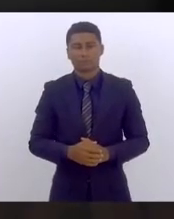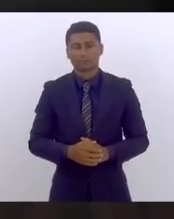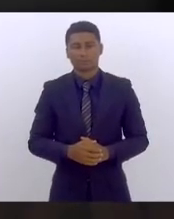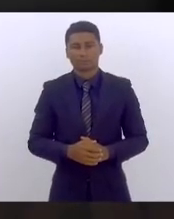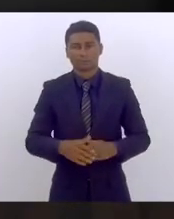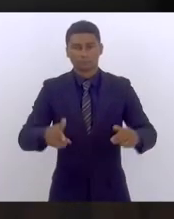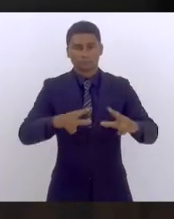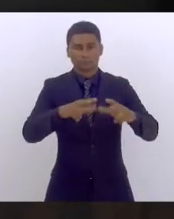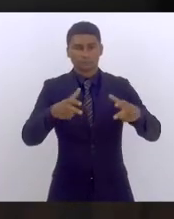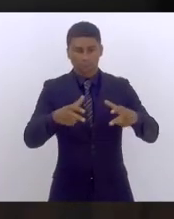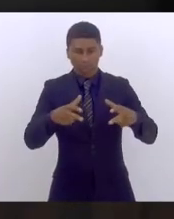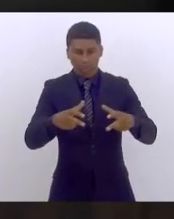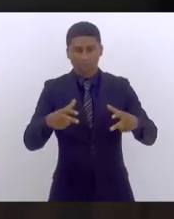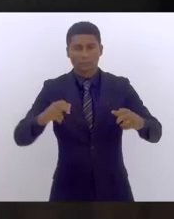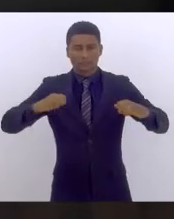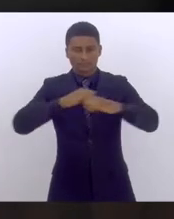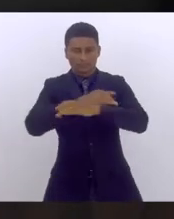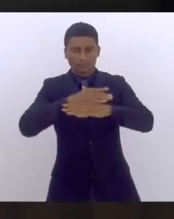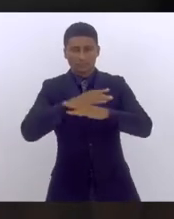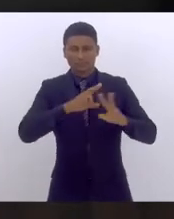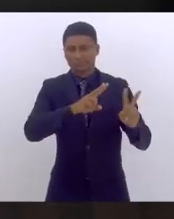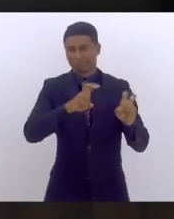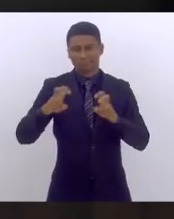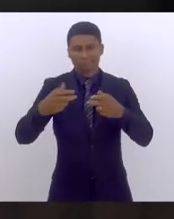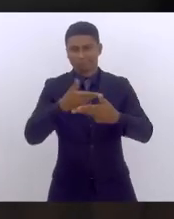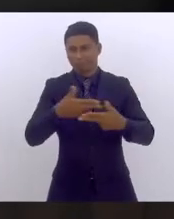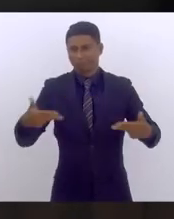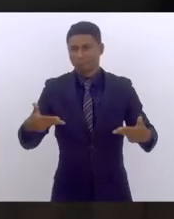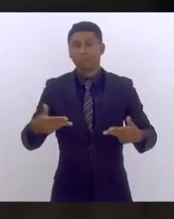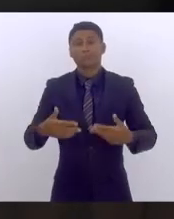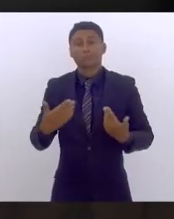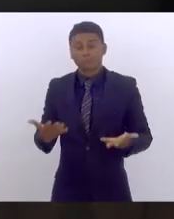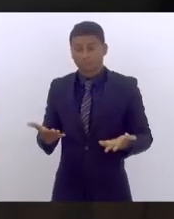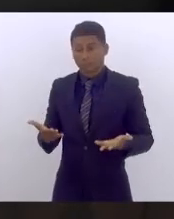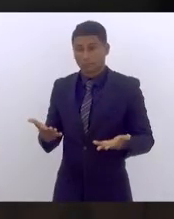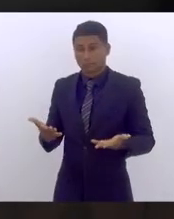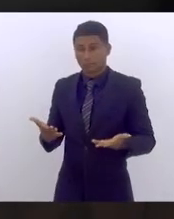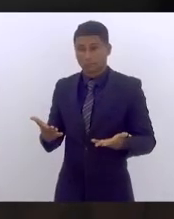Pela Comissão de Assuntos Municipais e Desenvolvimentos Regionais, deputado...